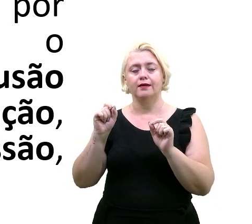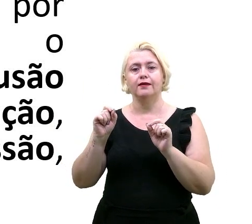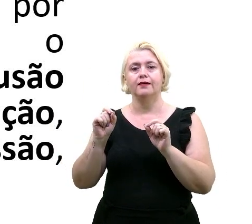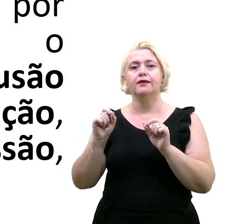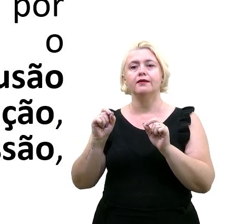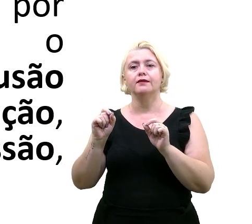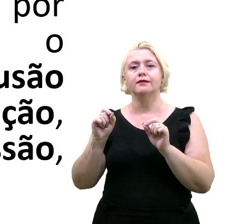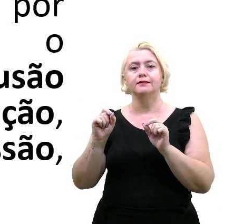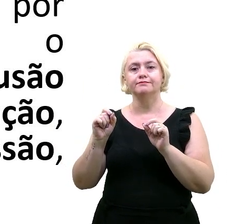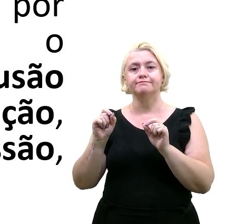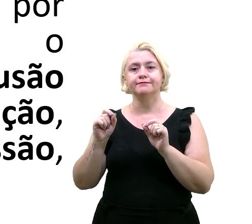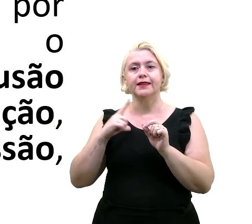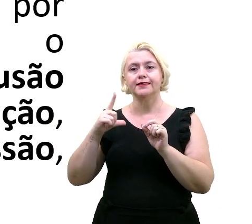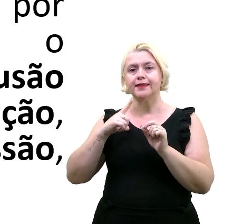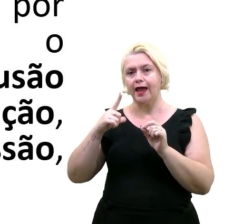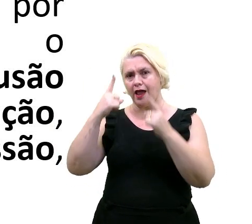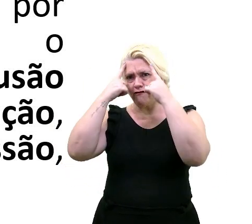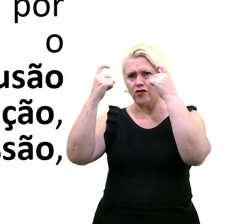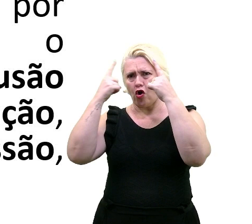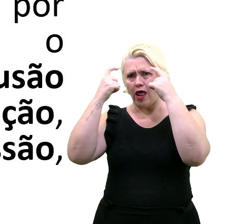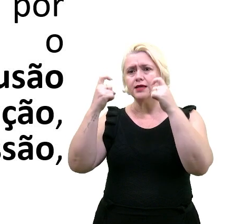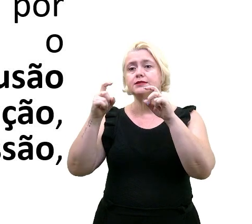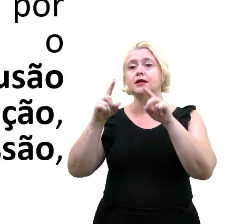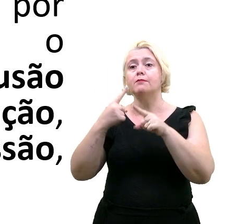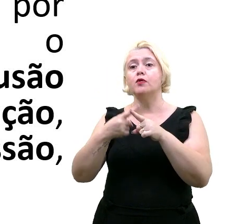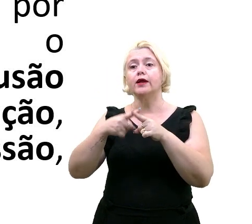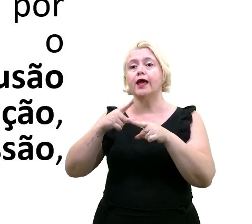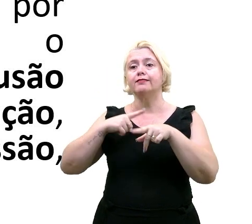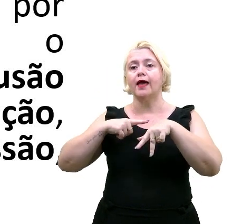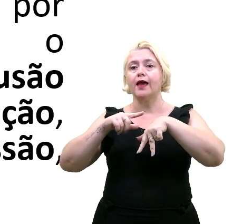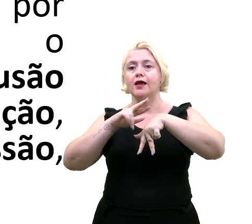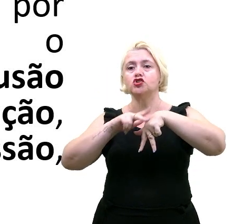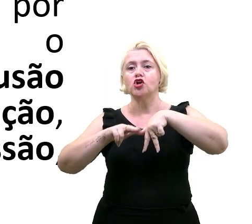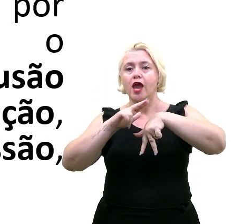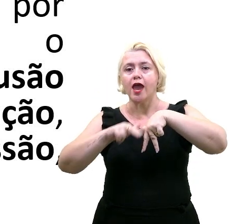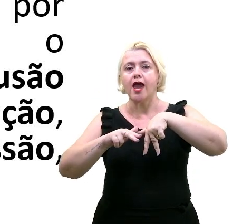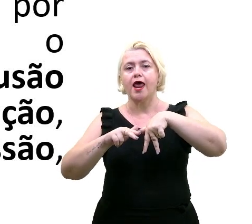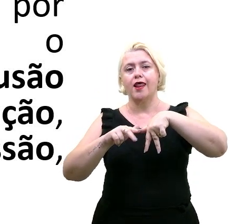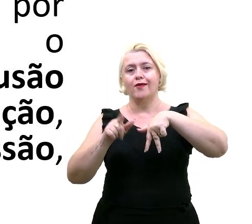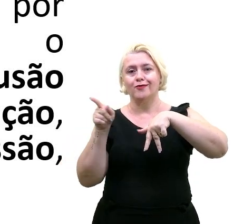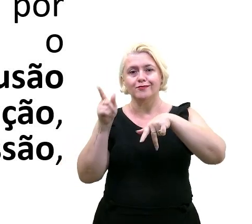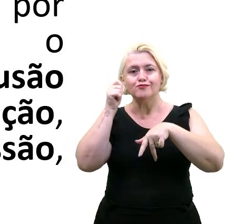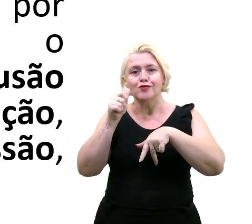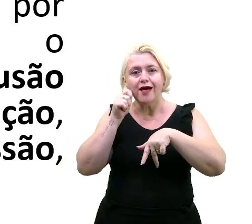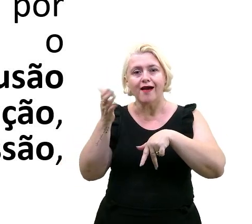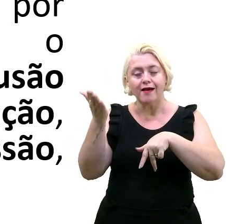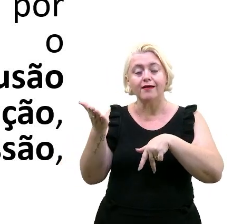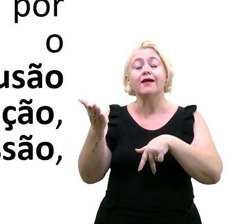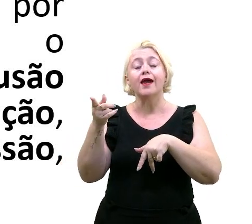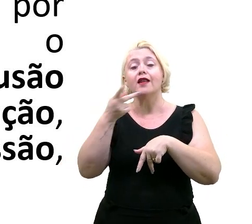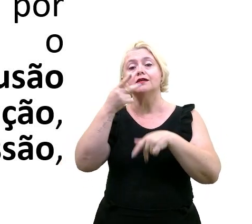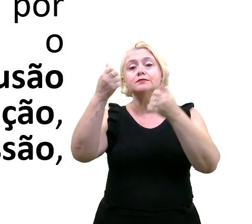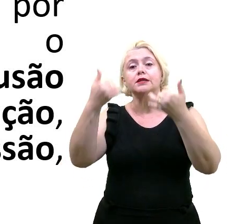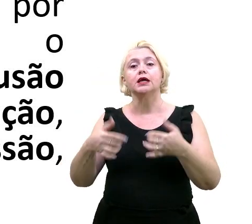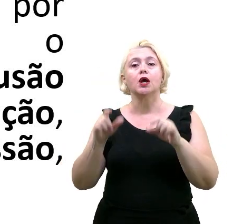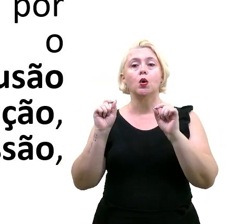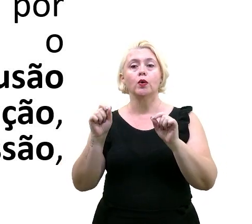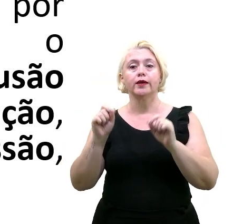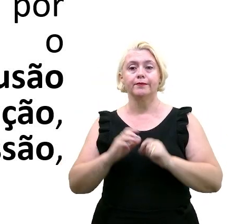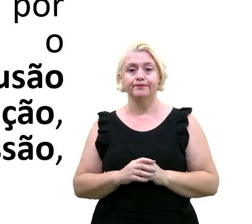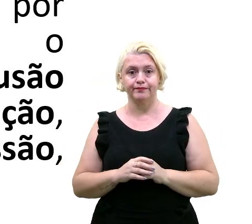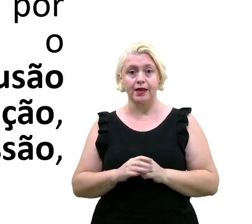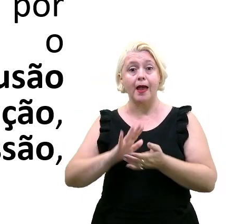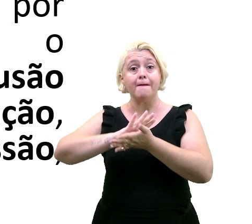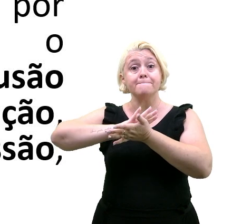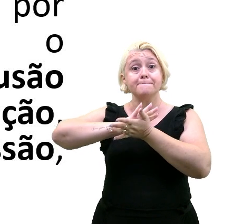generalidade e coercitividade segundo essa linha de raciocínio observa-se que o